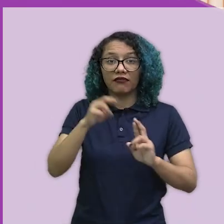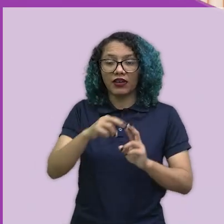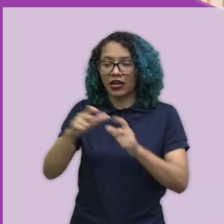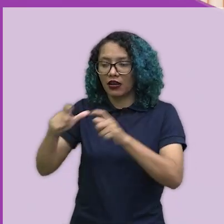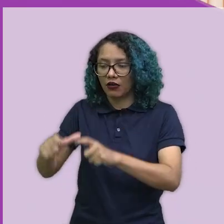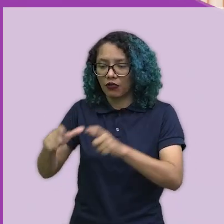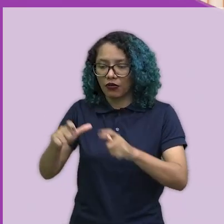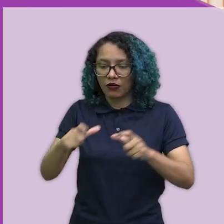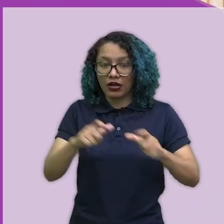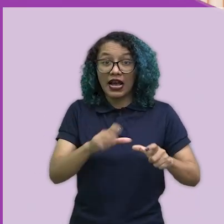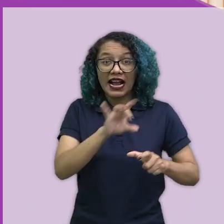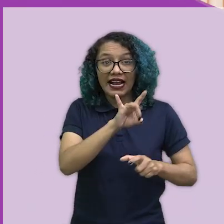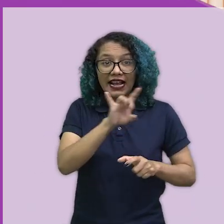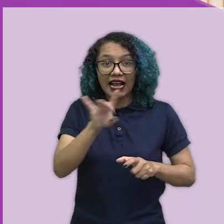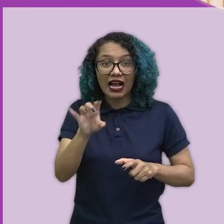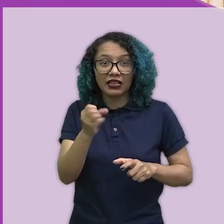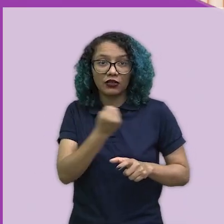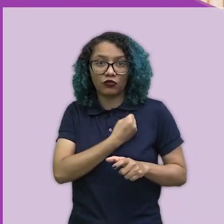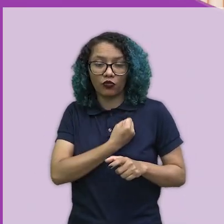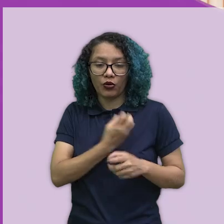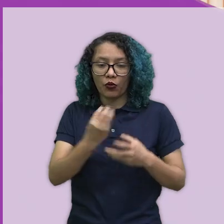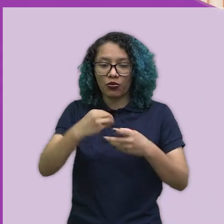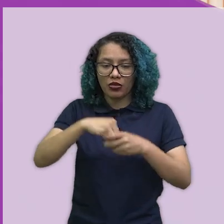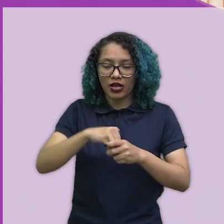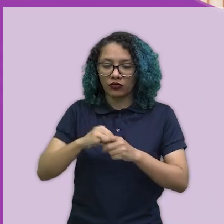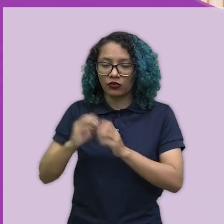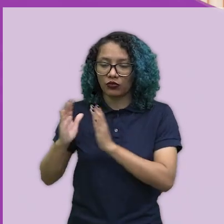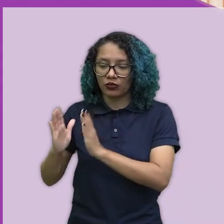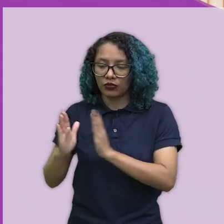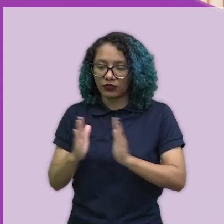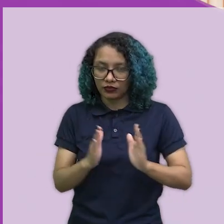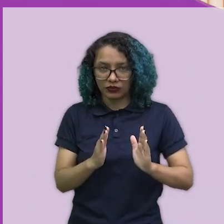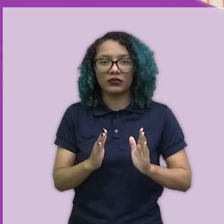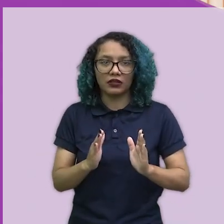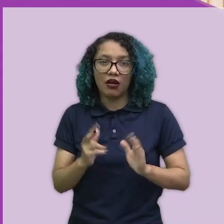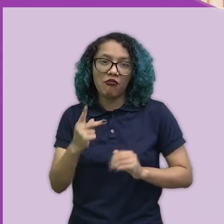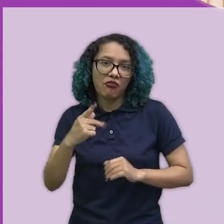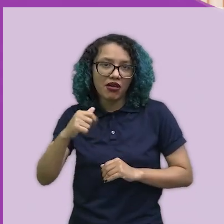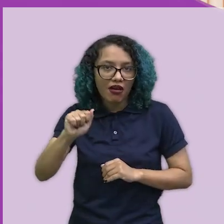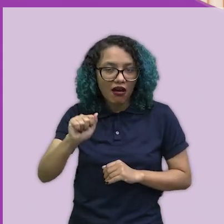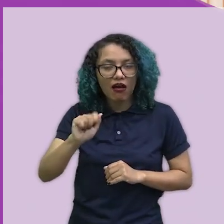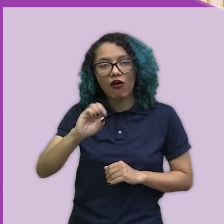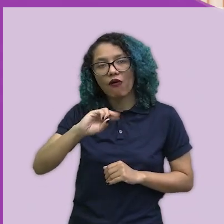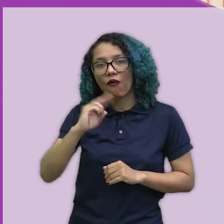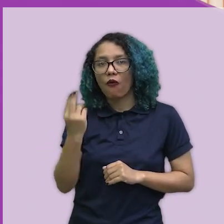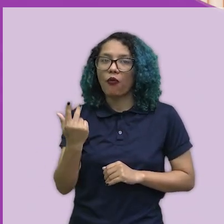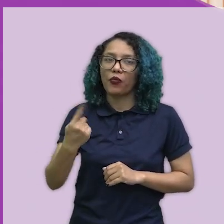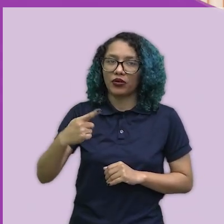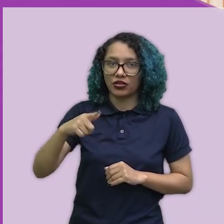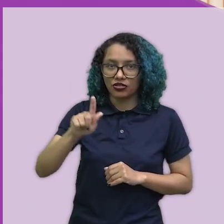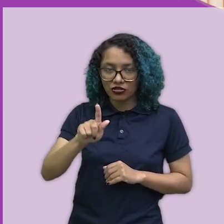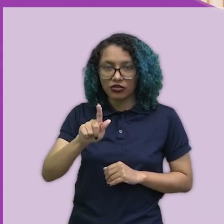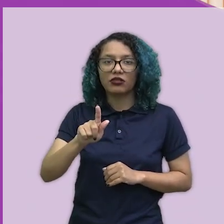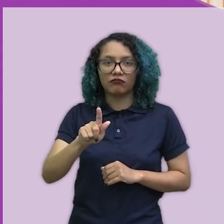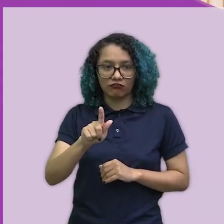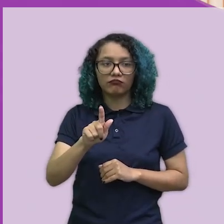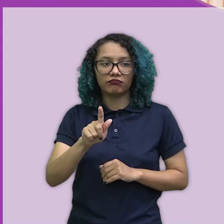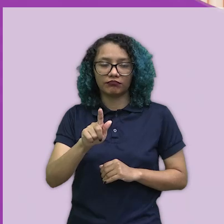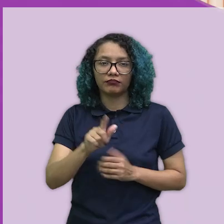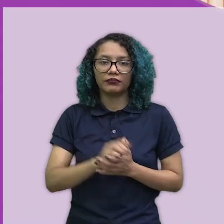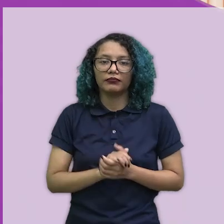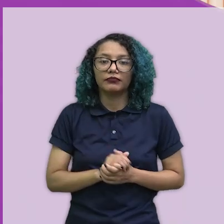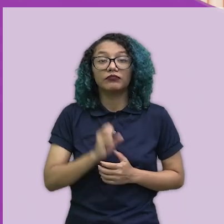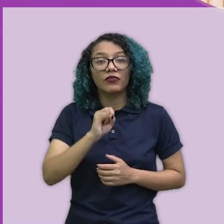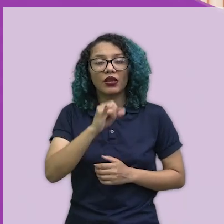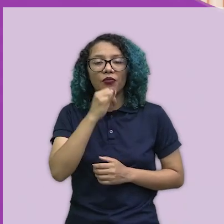que cada termo, naquela progressão aritmética ou naquela progressão geométrica, ele vai assumir. Então, se eu